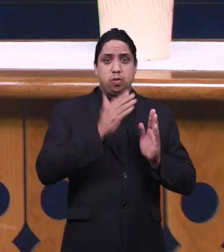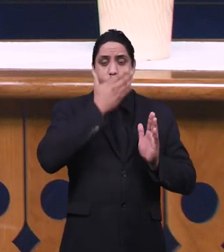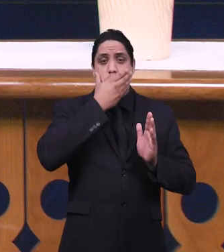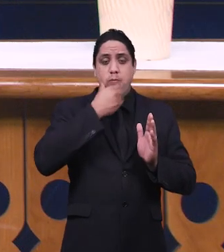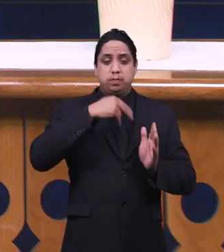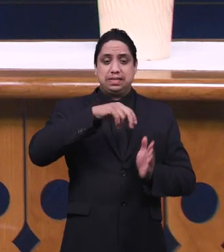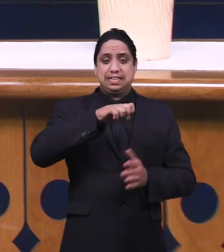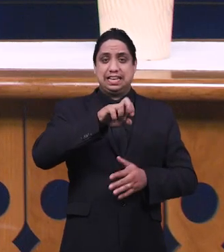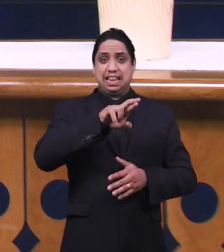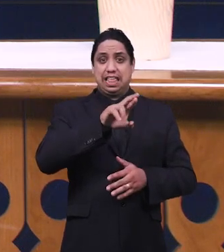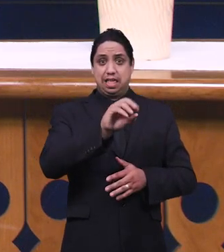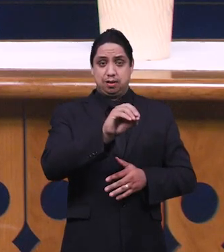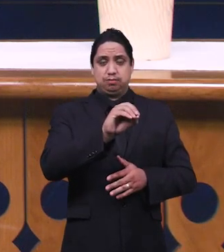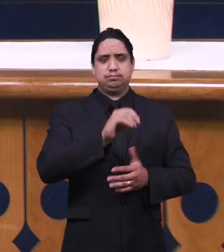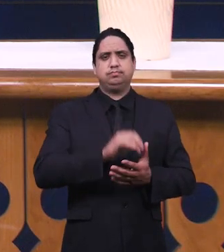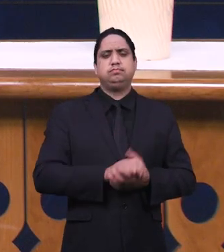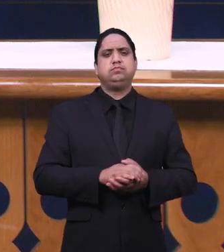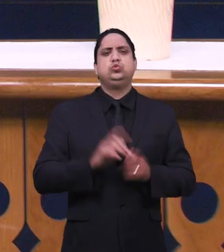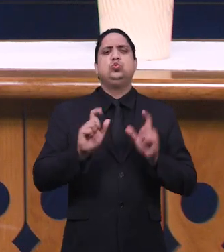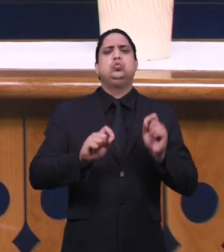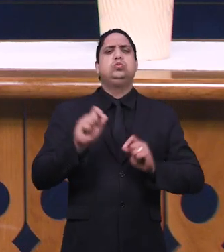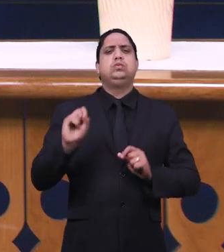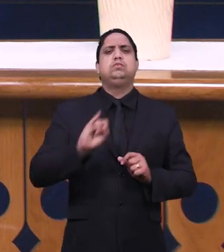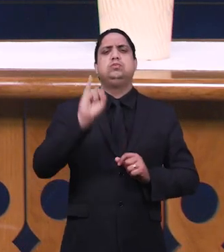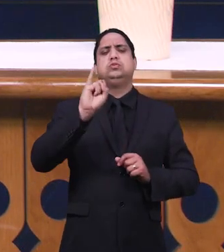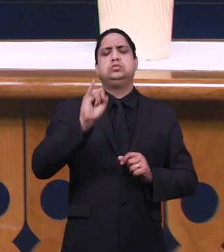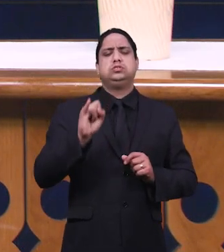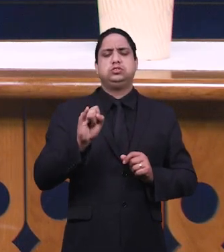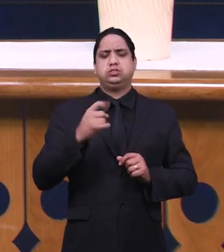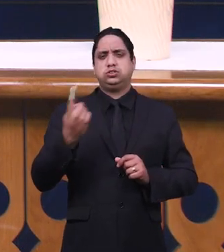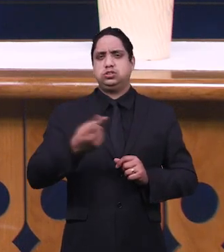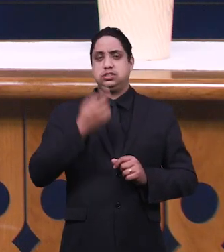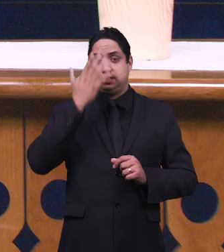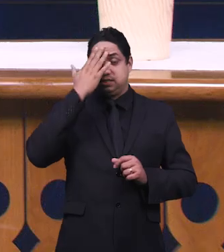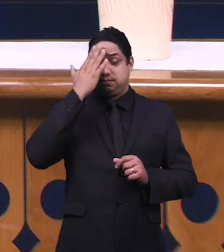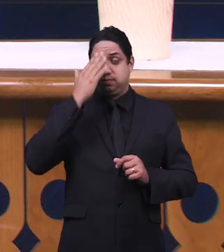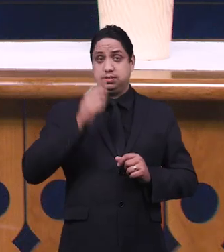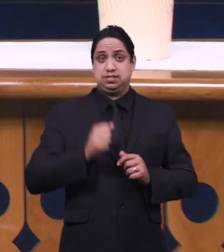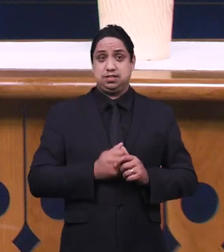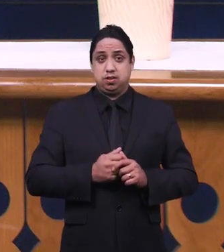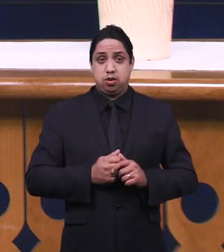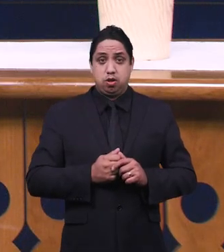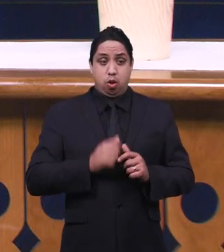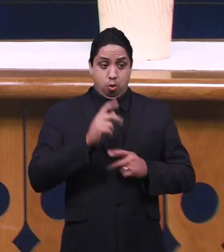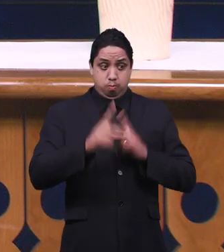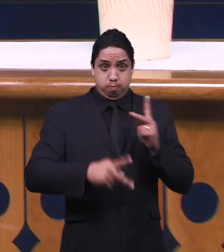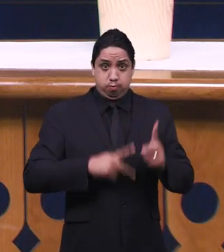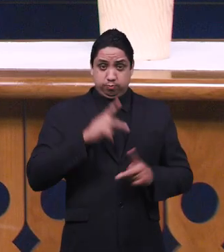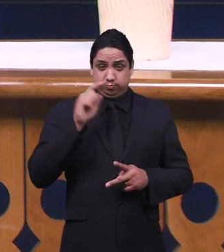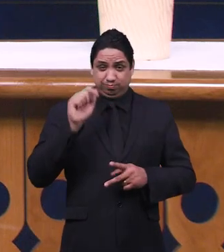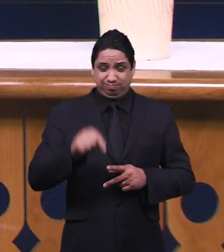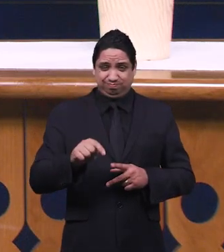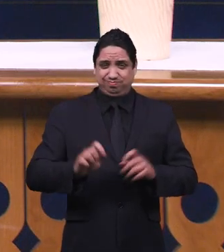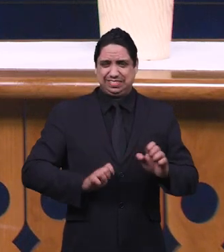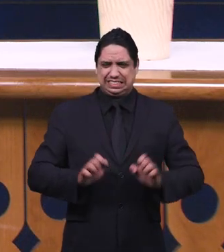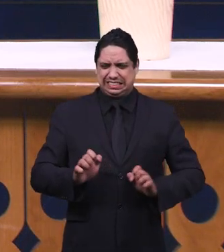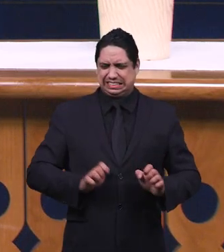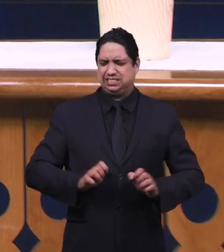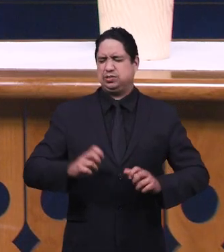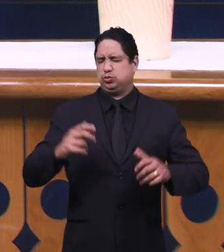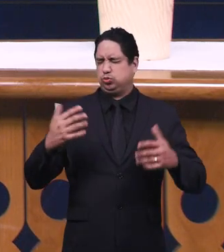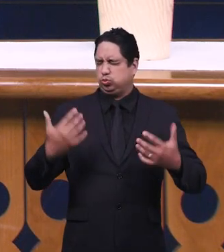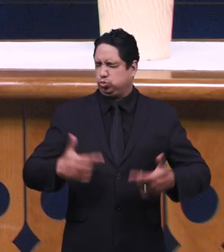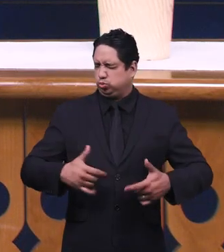período de Nero. O que é importante observar aqui? Essa igreja, ela